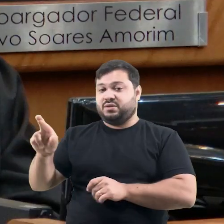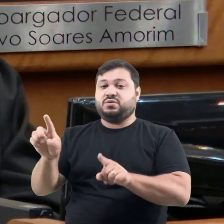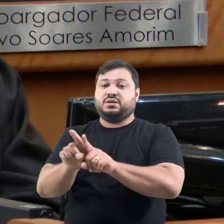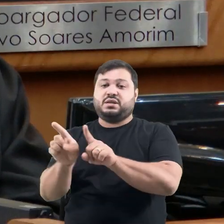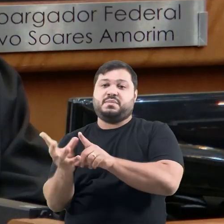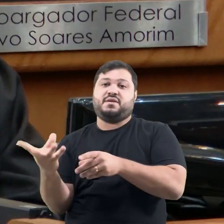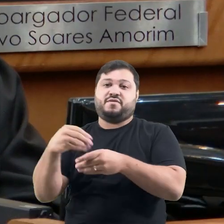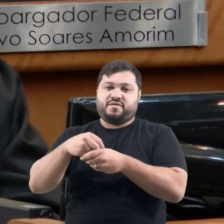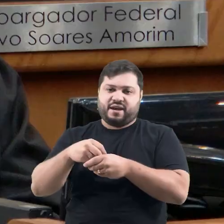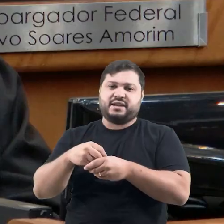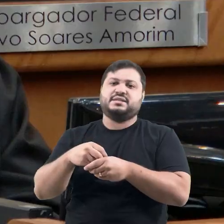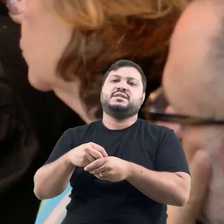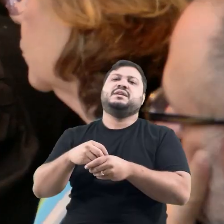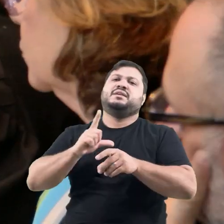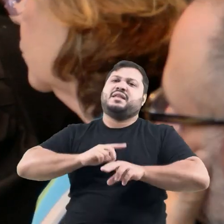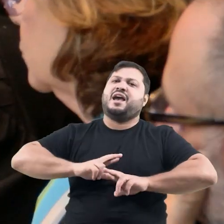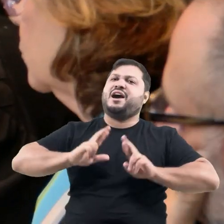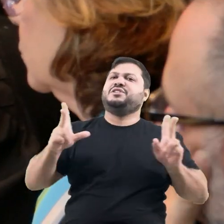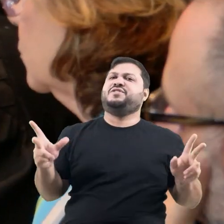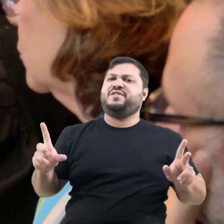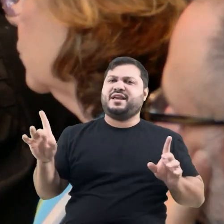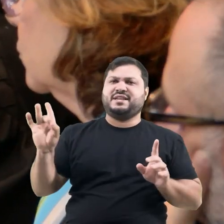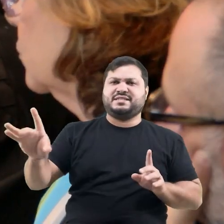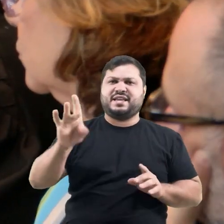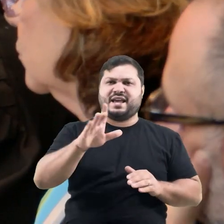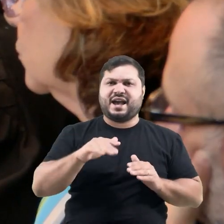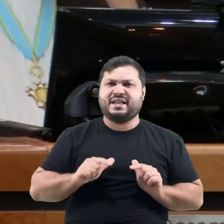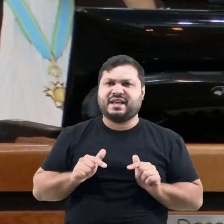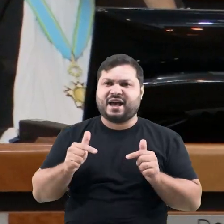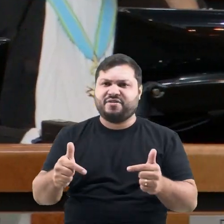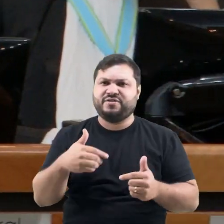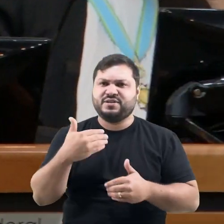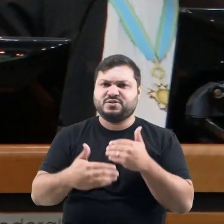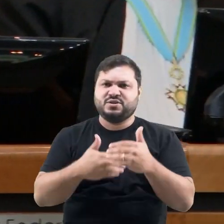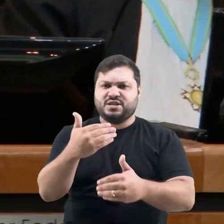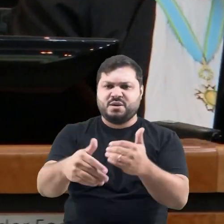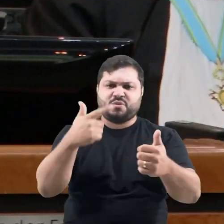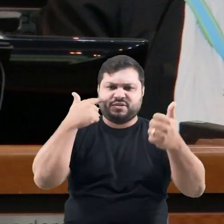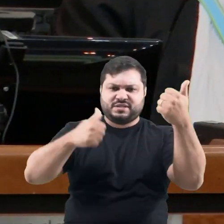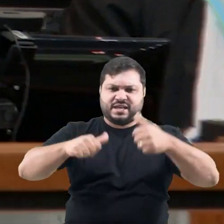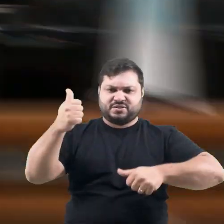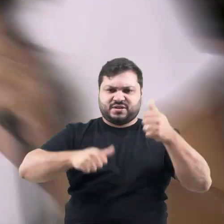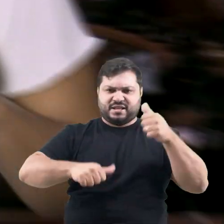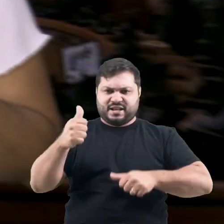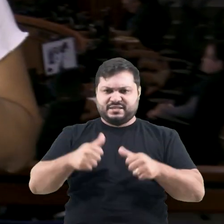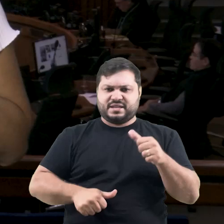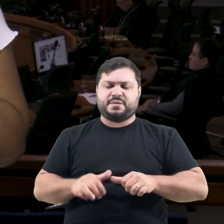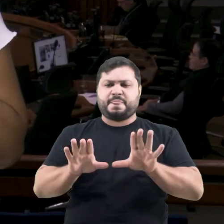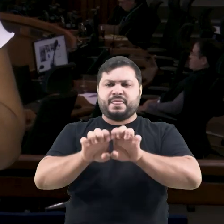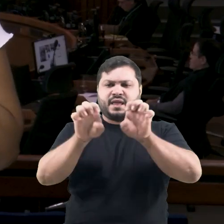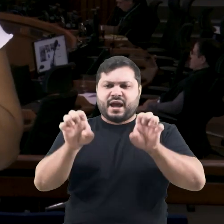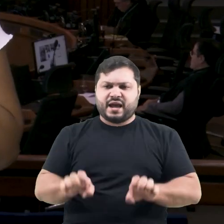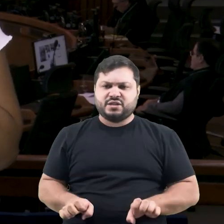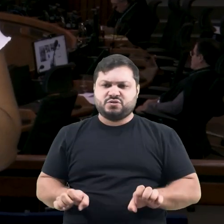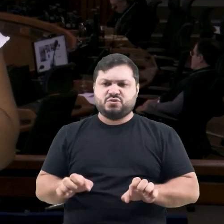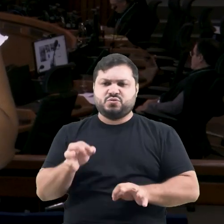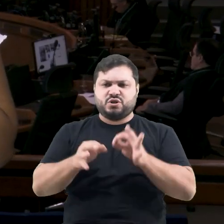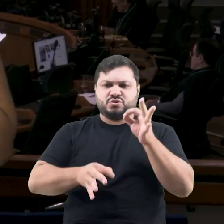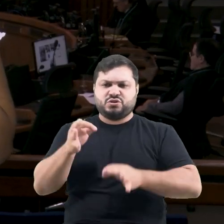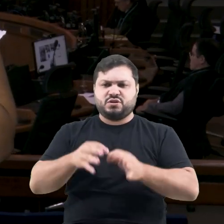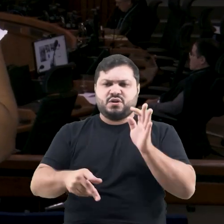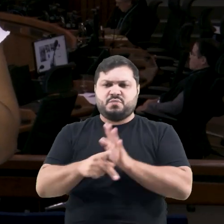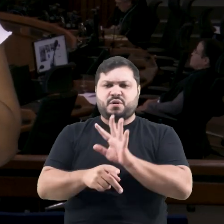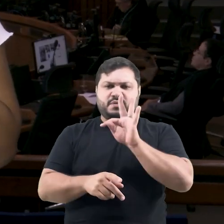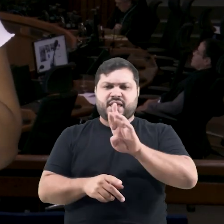também fazem e fizeram a diferença em cada avanço e processo analisado. A estrutura jurisdicional